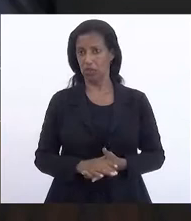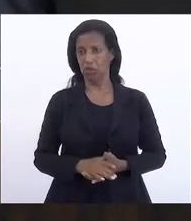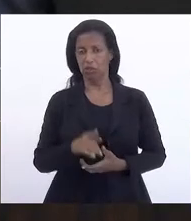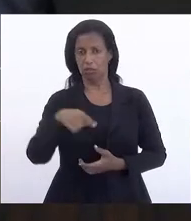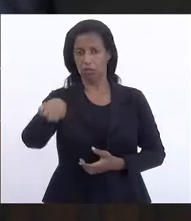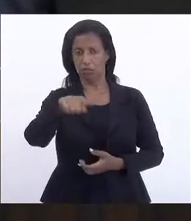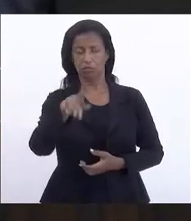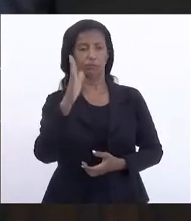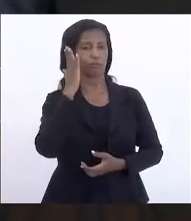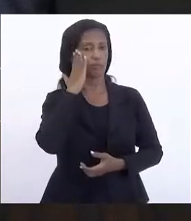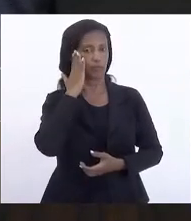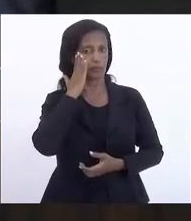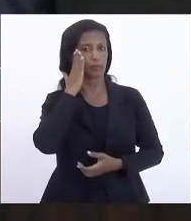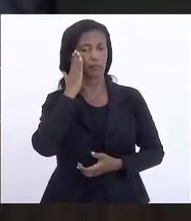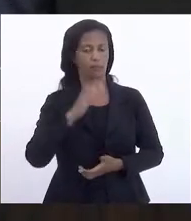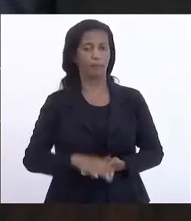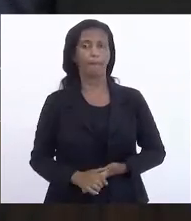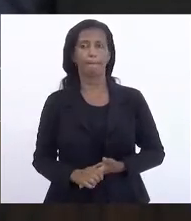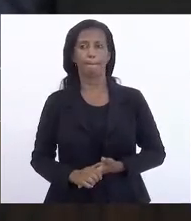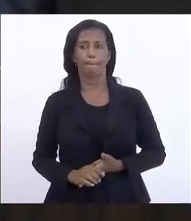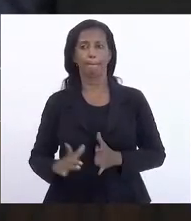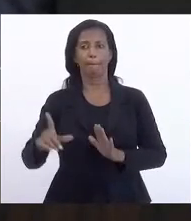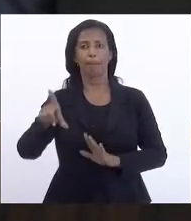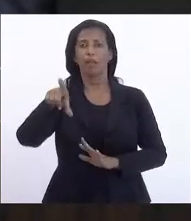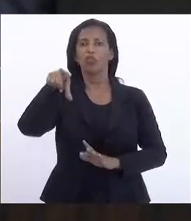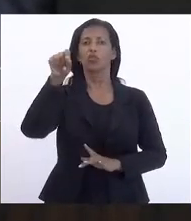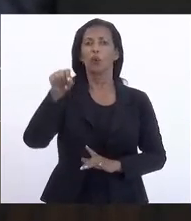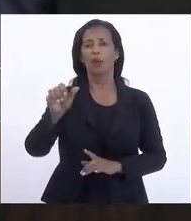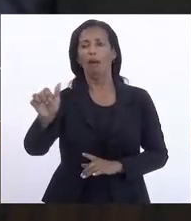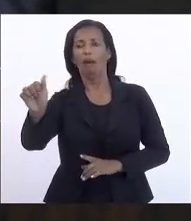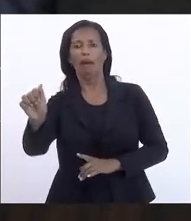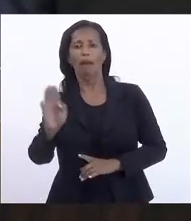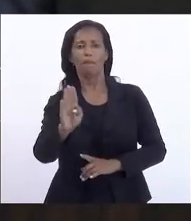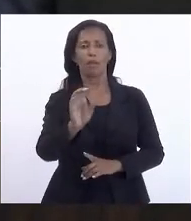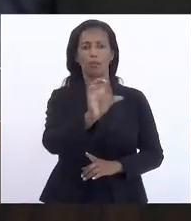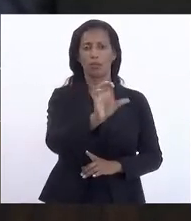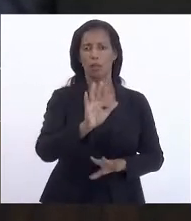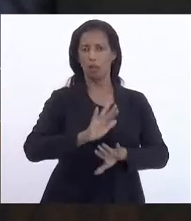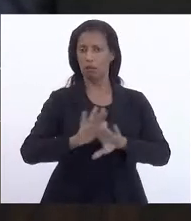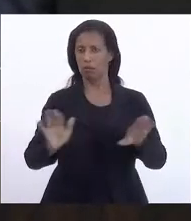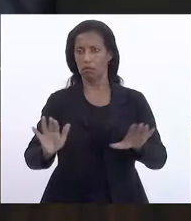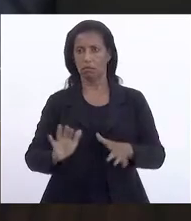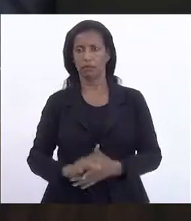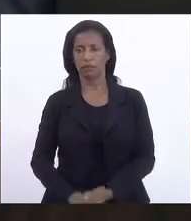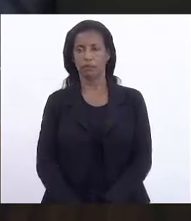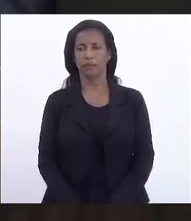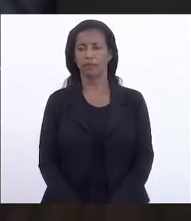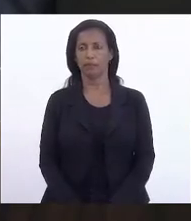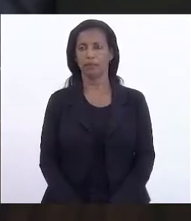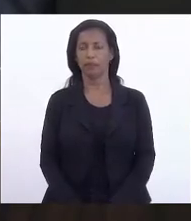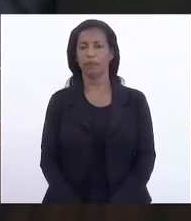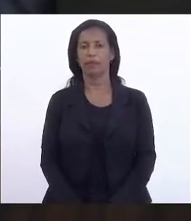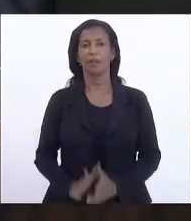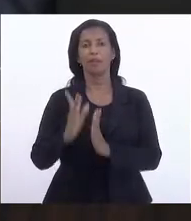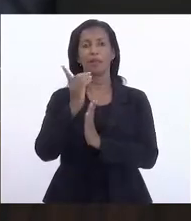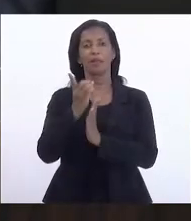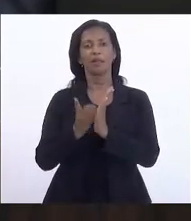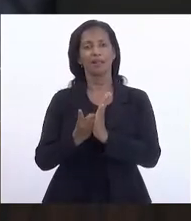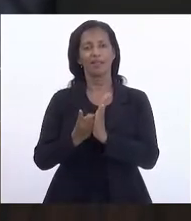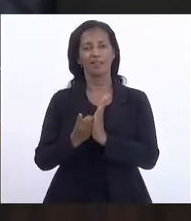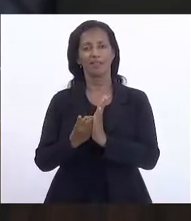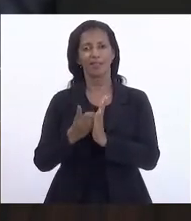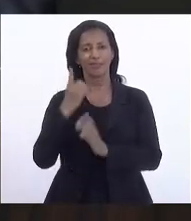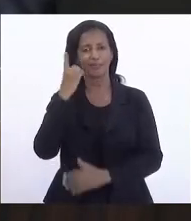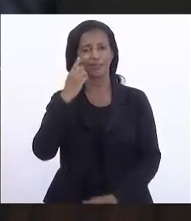sabem, da preferência A, B ou C. Ok? Para a declaração, deputada Renata.